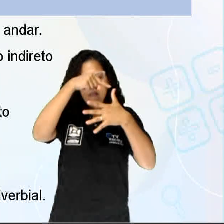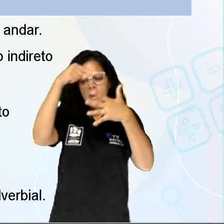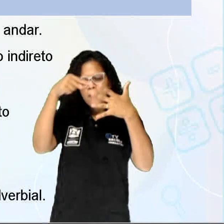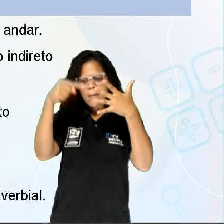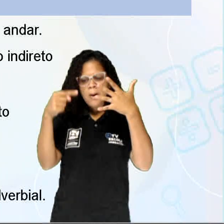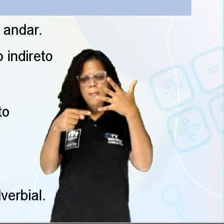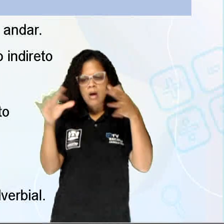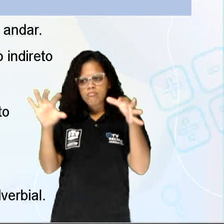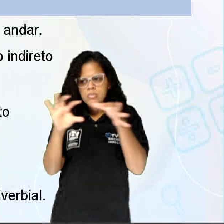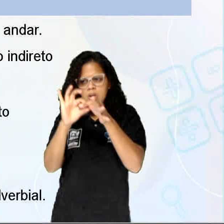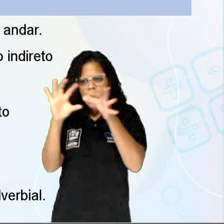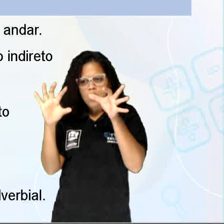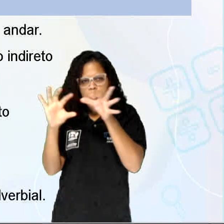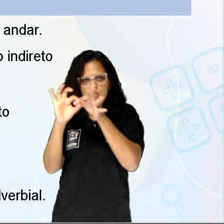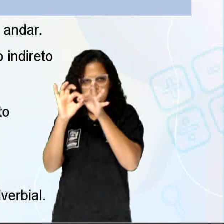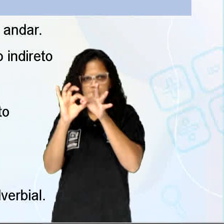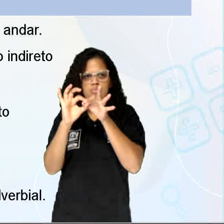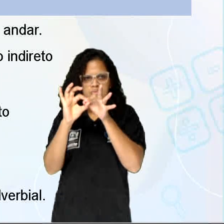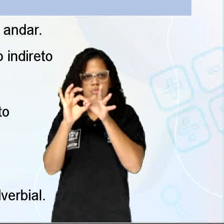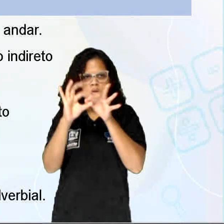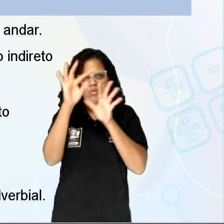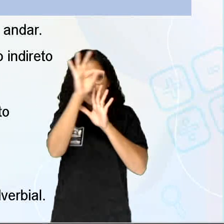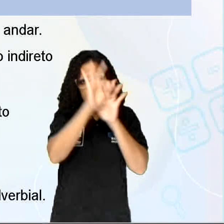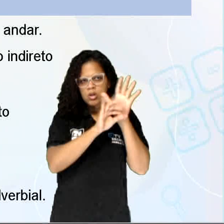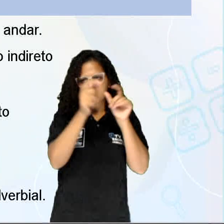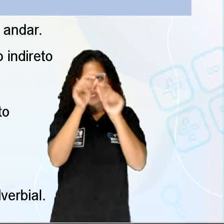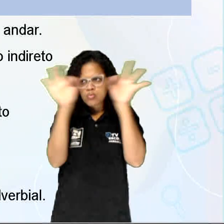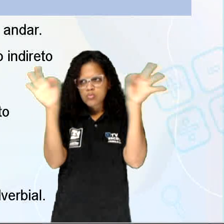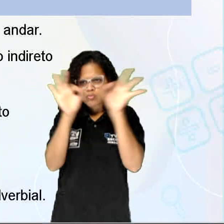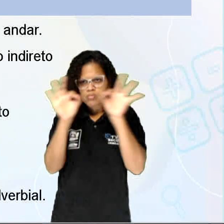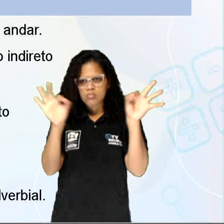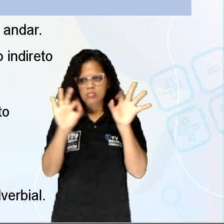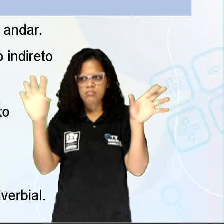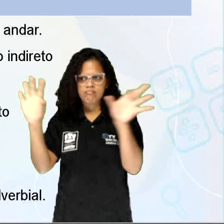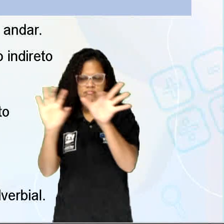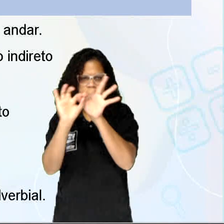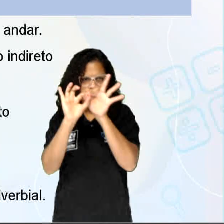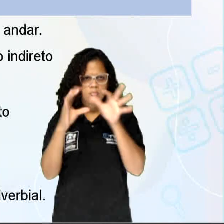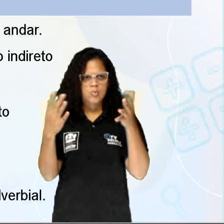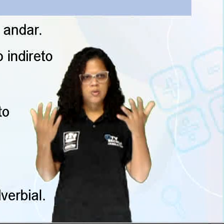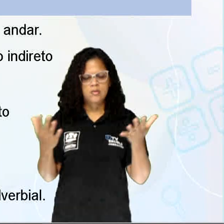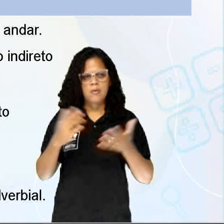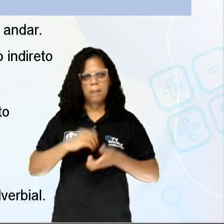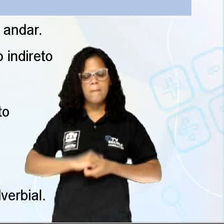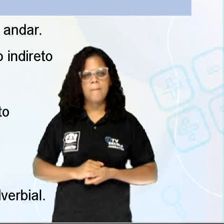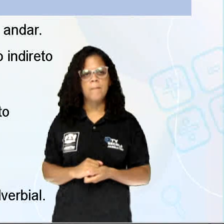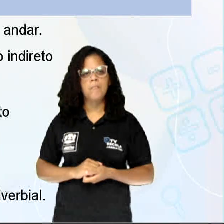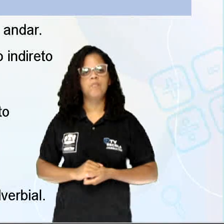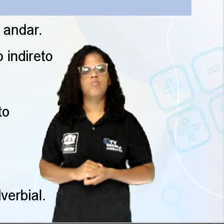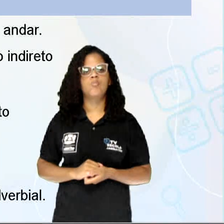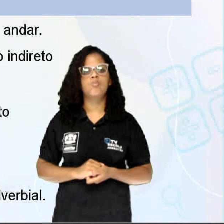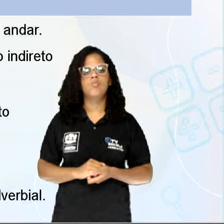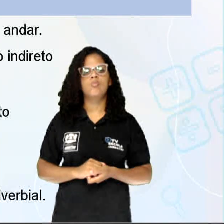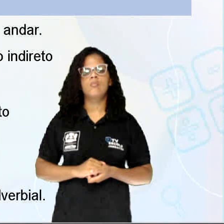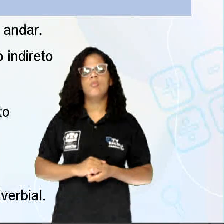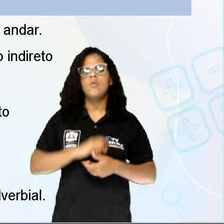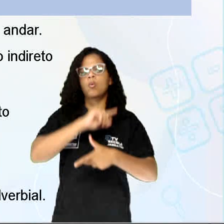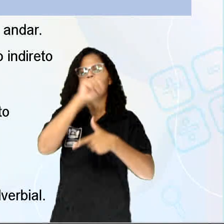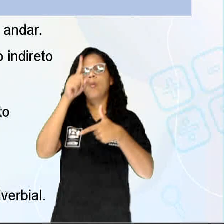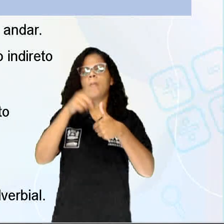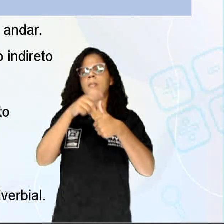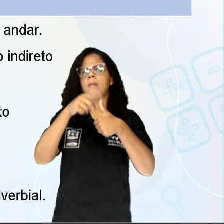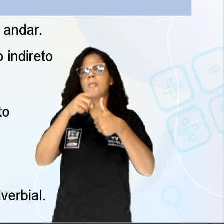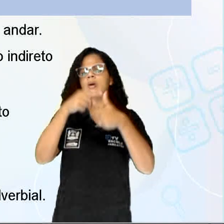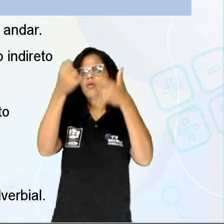relações estabelecidas entre os termos da oração. Item 1 diz o seguinte: o